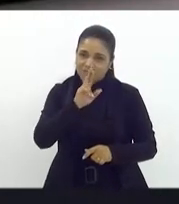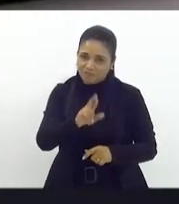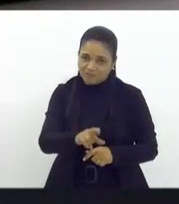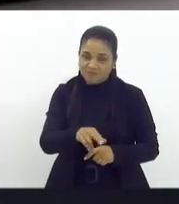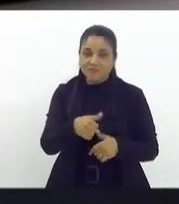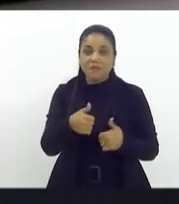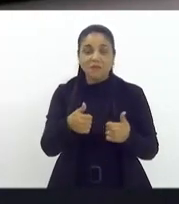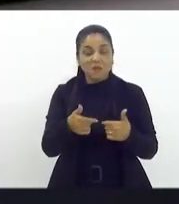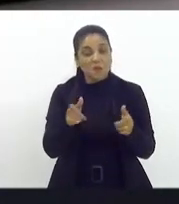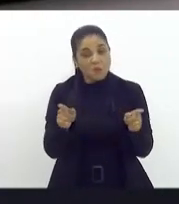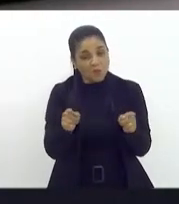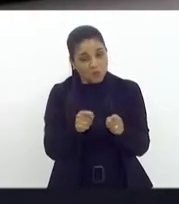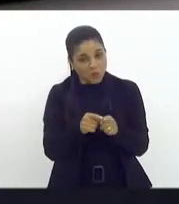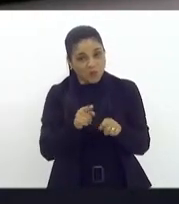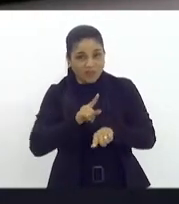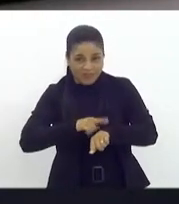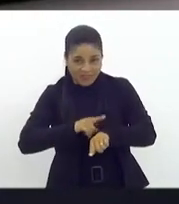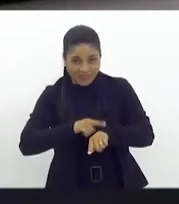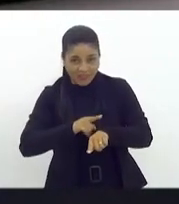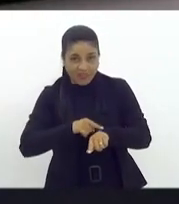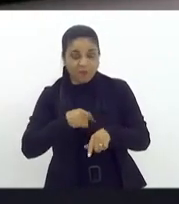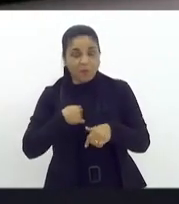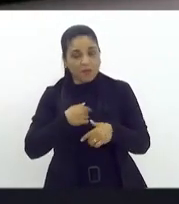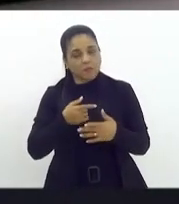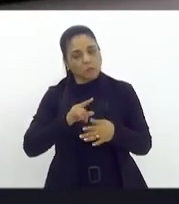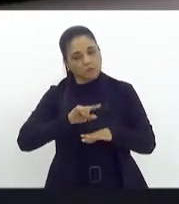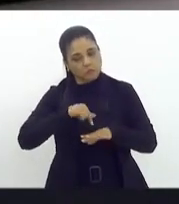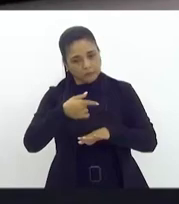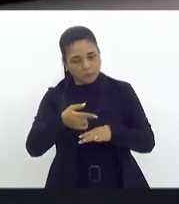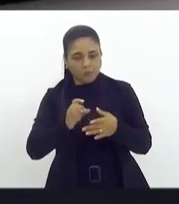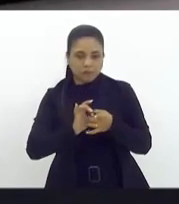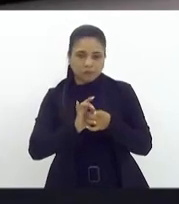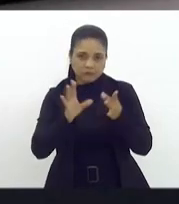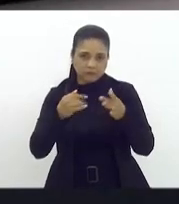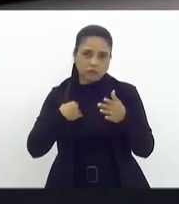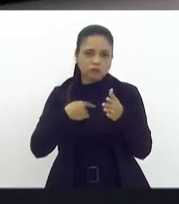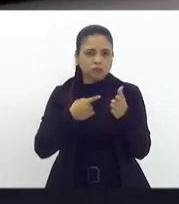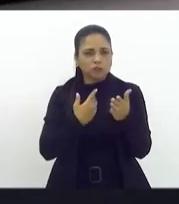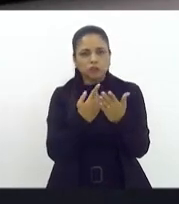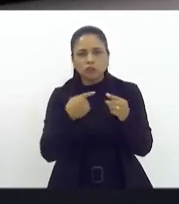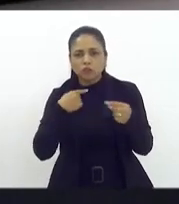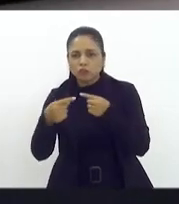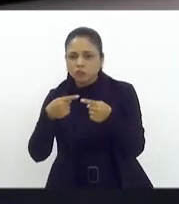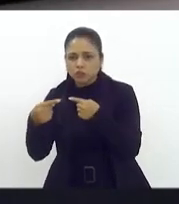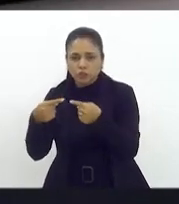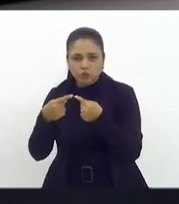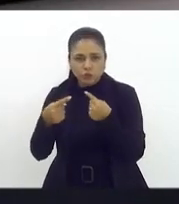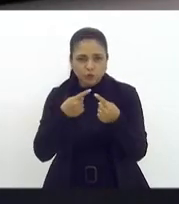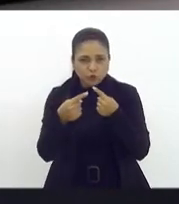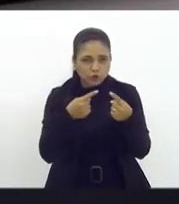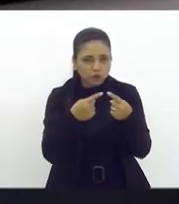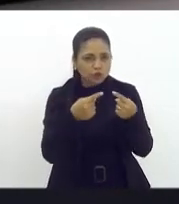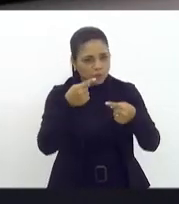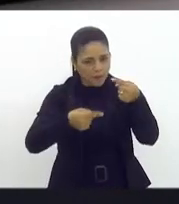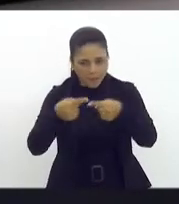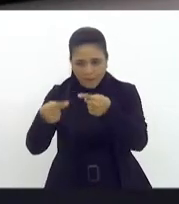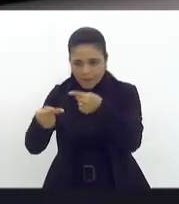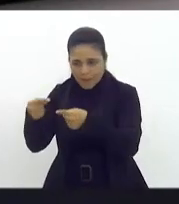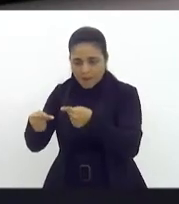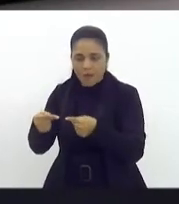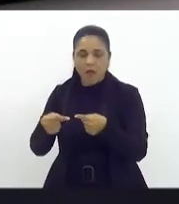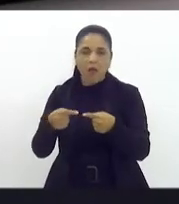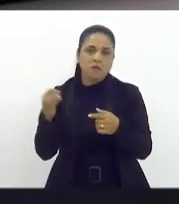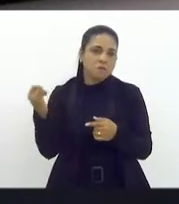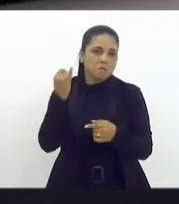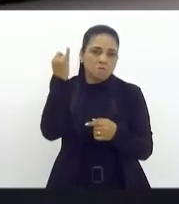restringiu pouco tempo que nós temos eu me coloco à disposição para discutir mais profundidade cada uma das importantes questões aqui colocadas pelos